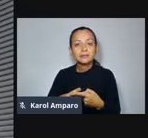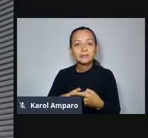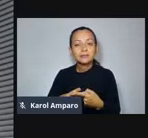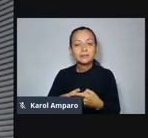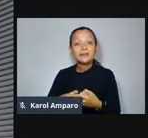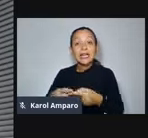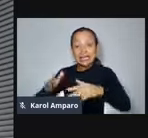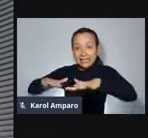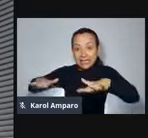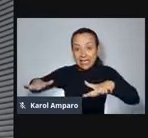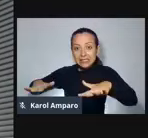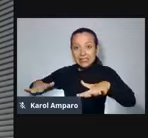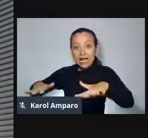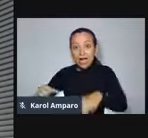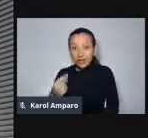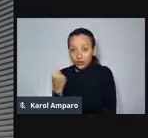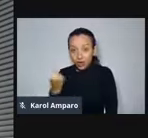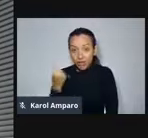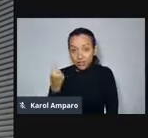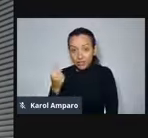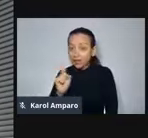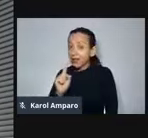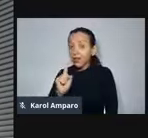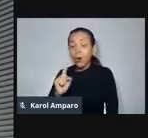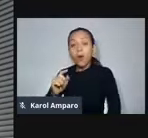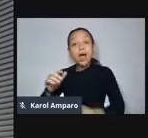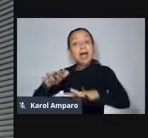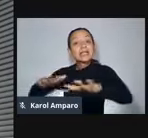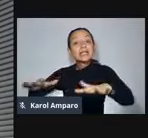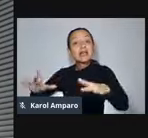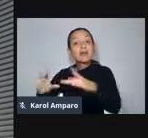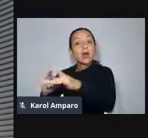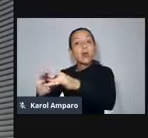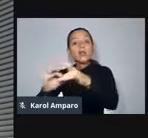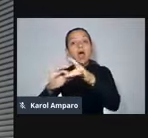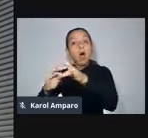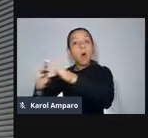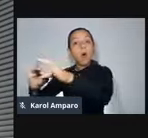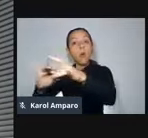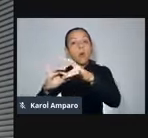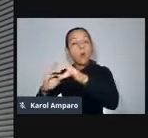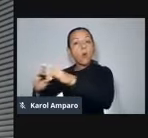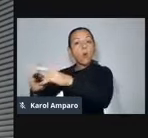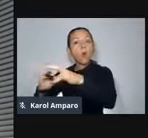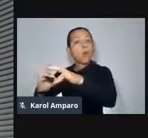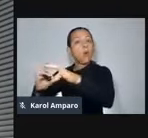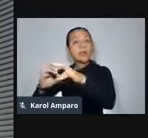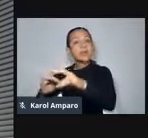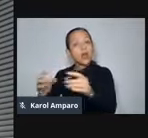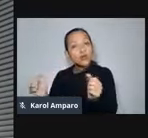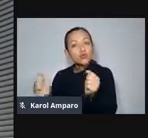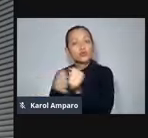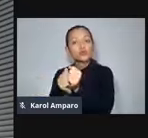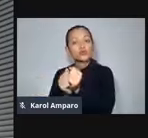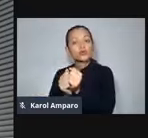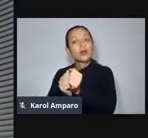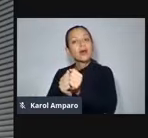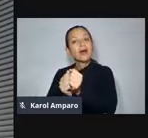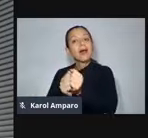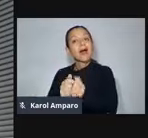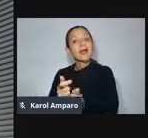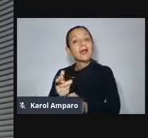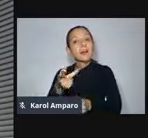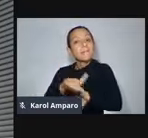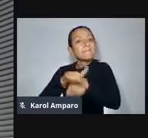foram juntas e todas desfrutaram do prêmio, repartindo os frutos. Ele falou: mas